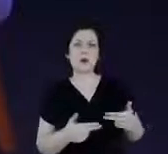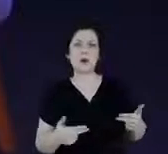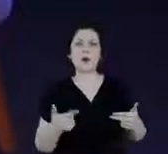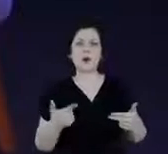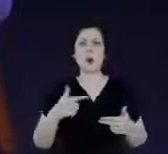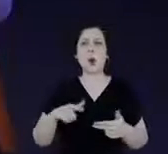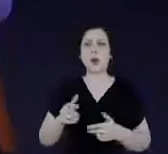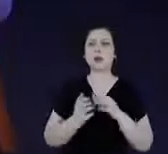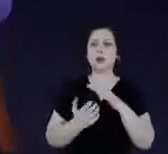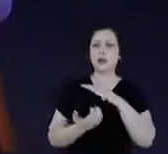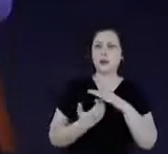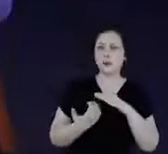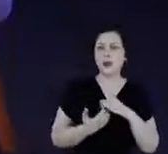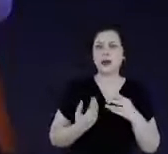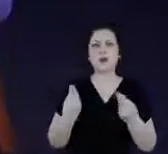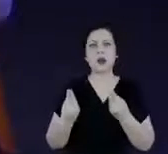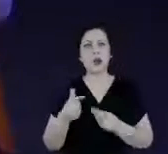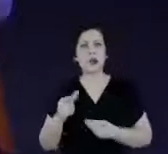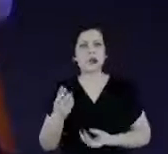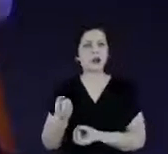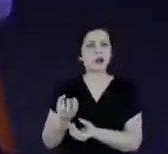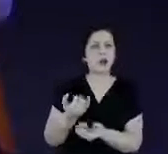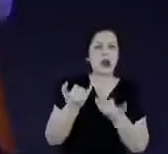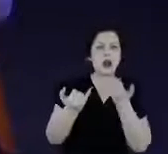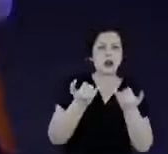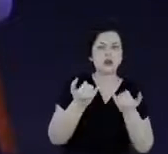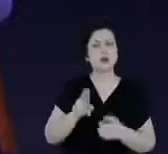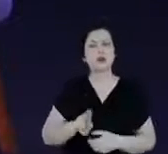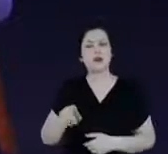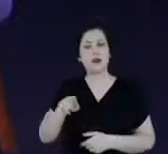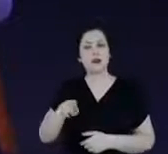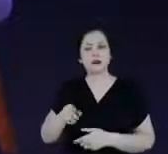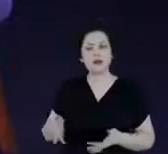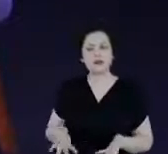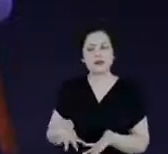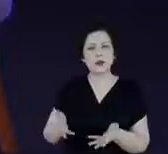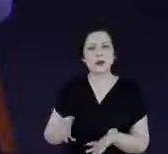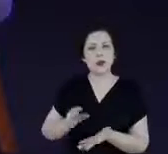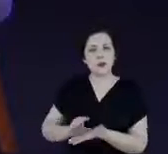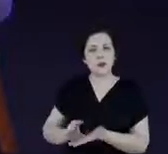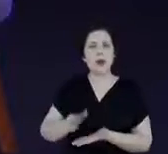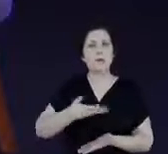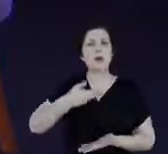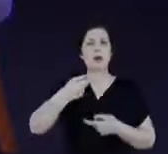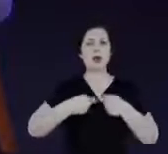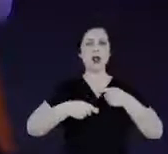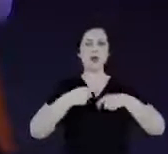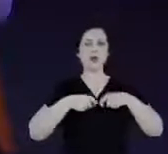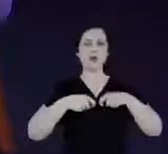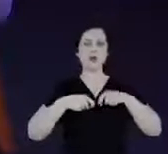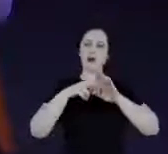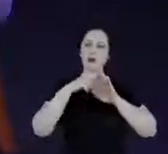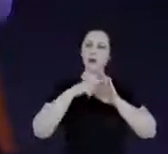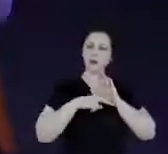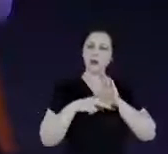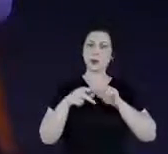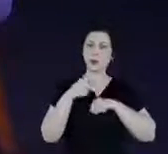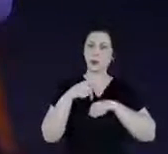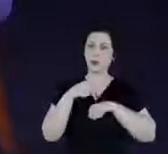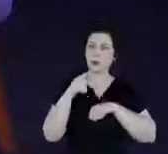players pensar que estão de dados e usar esses incentivos que melhora até a governança do país como um todo